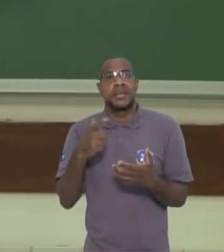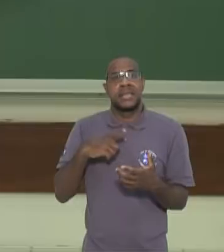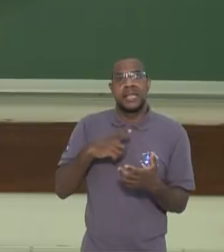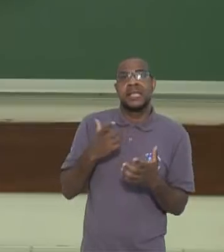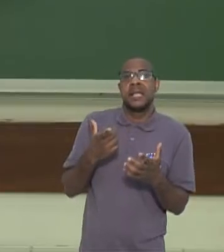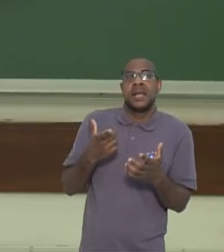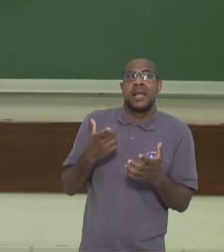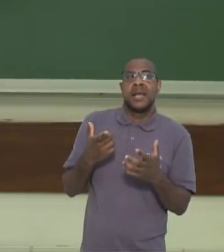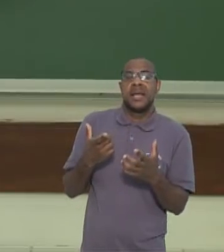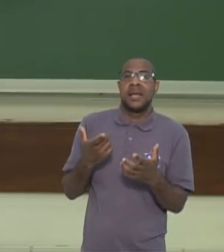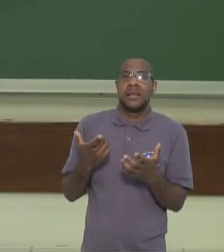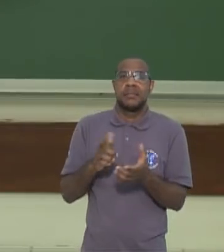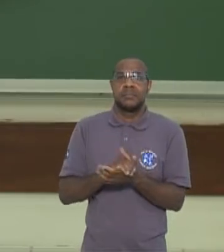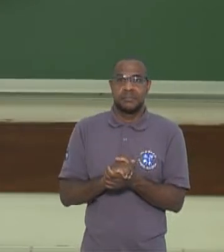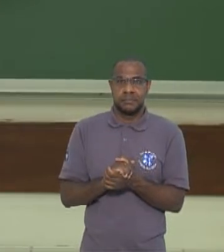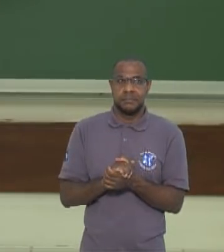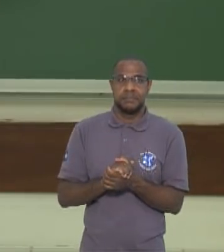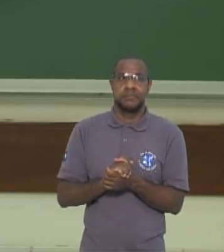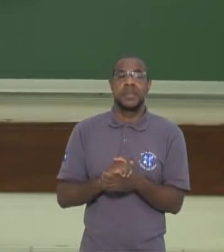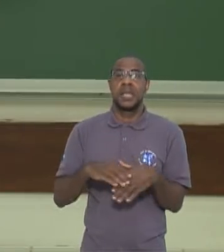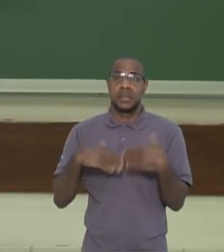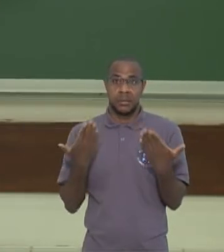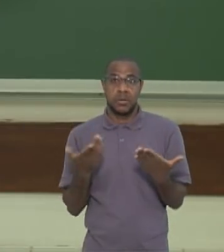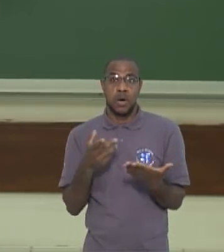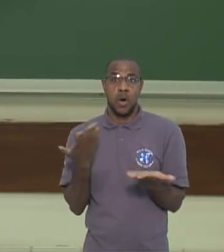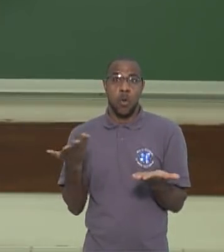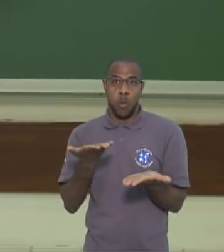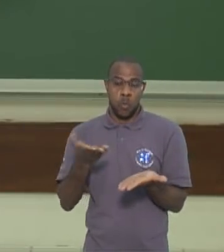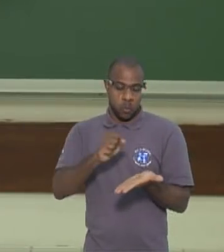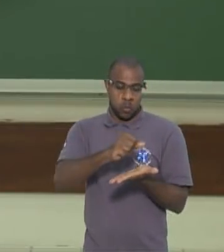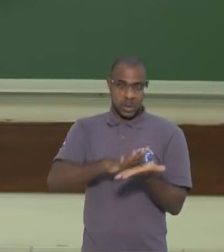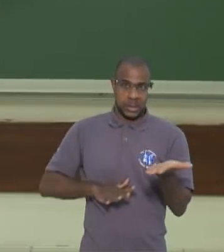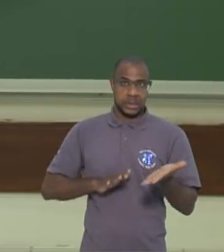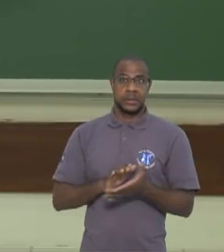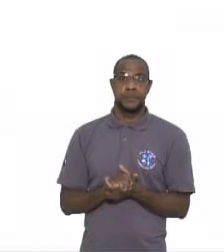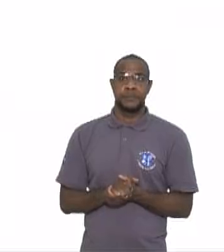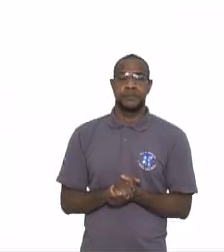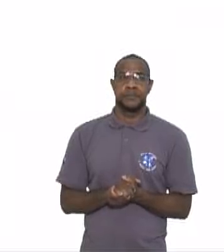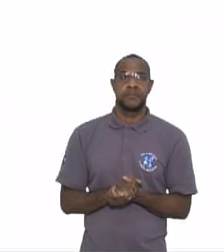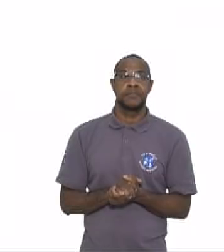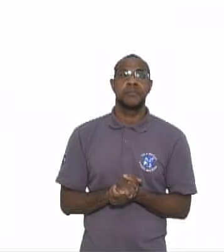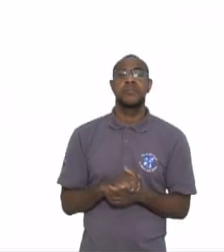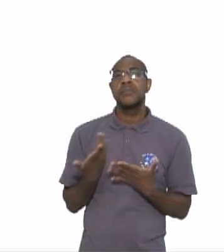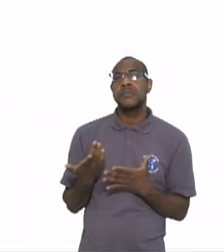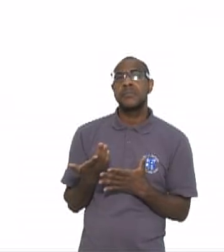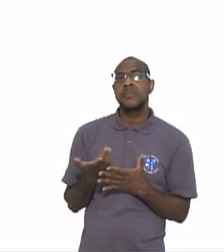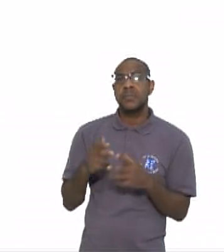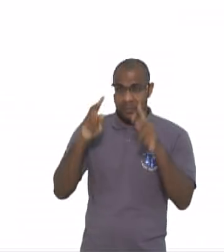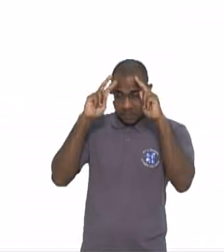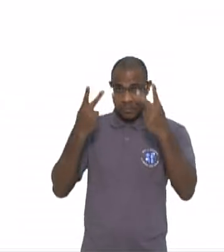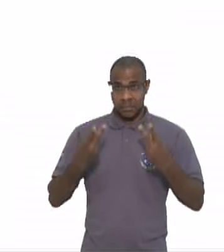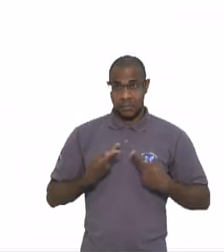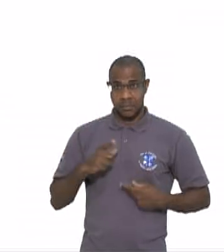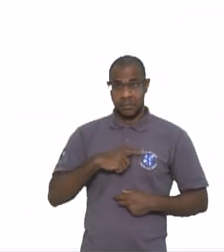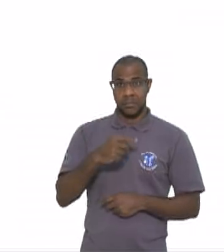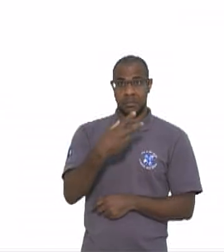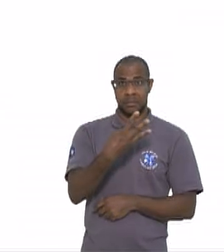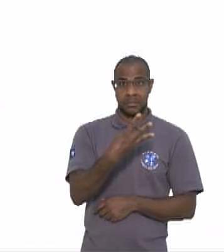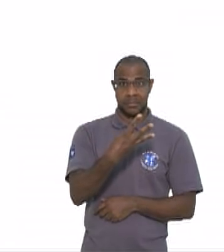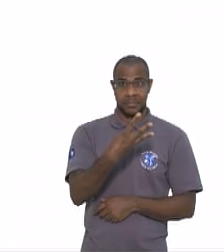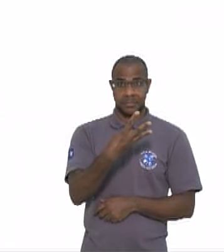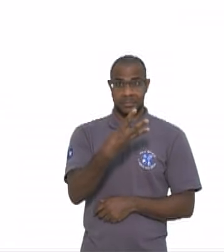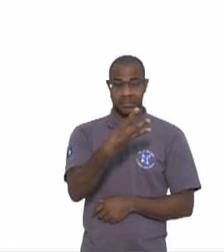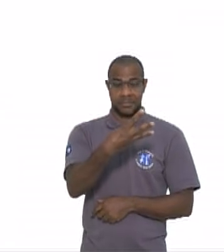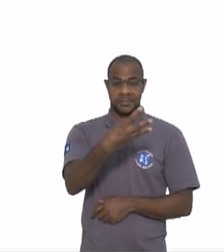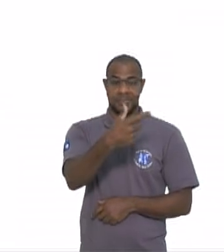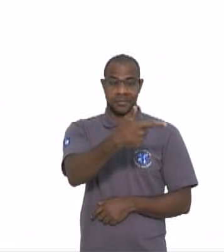comportamento violento ou de um criminoso. Um exercício para a gente ir acabando a aula aqui. Os seres humanos apresentam 23 pares de